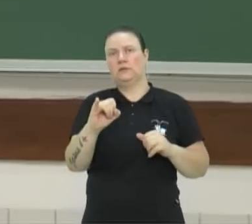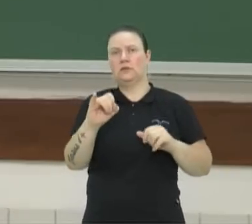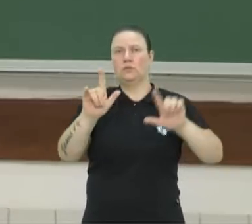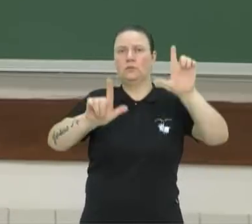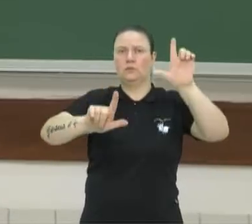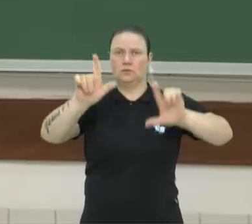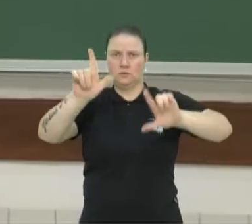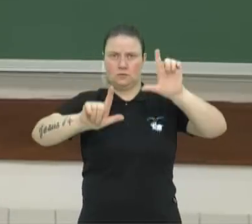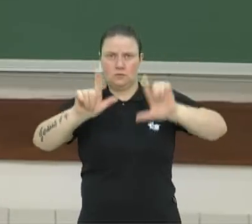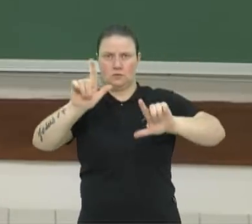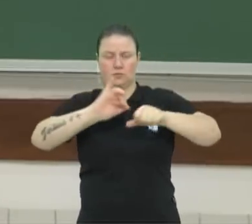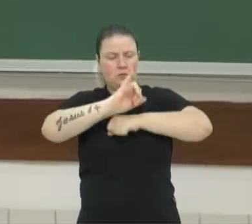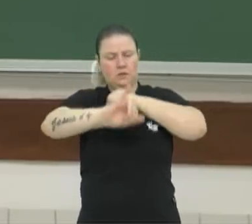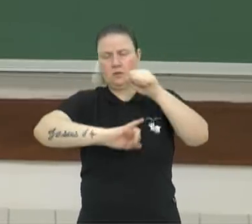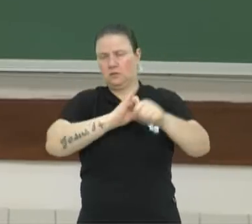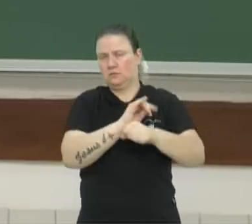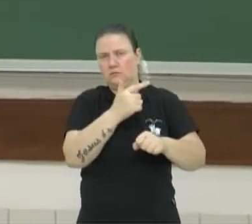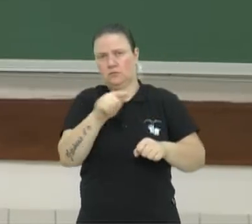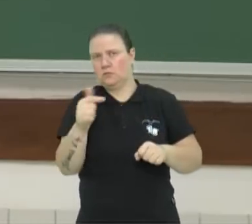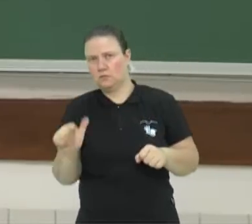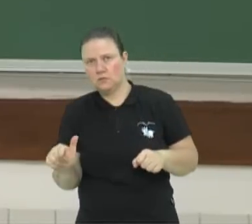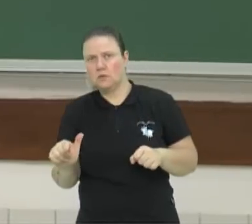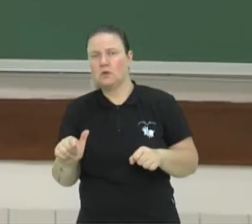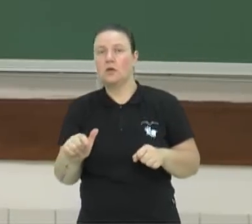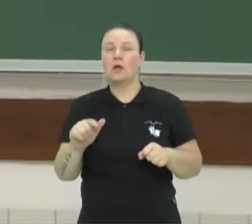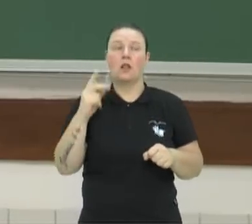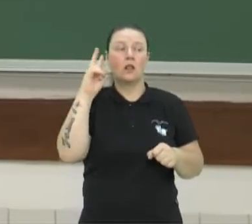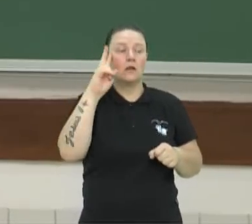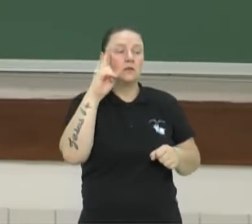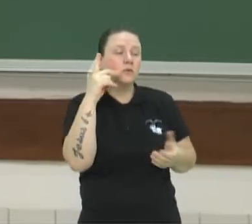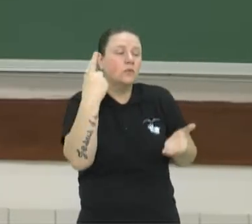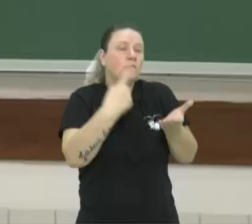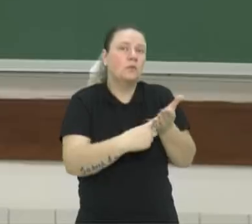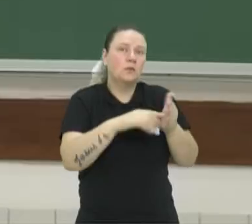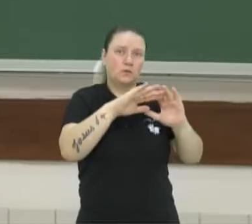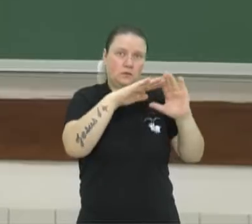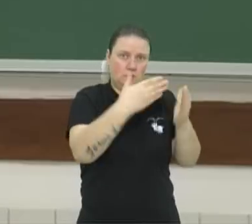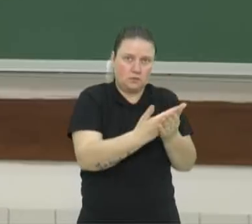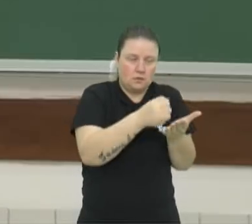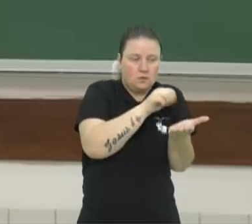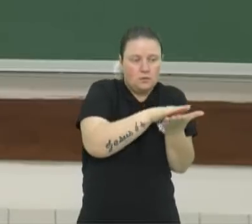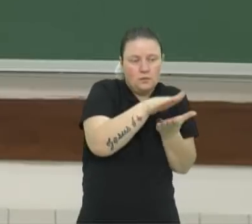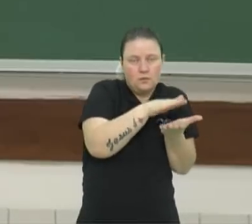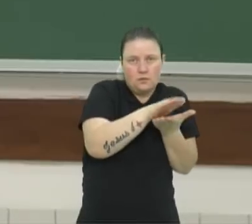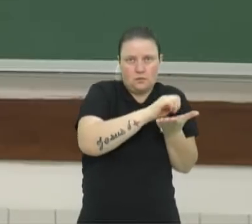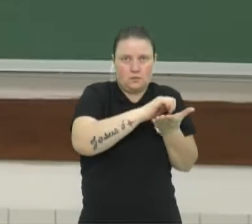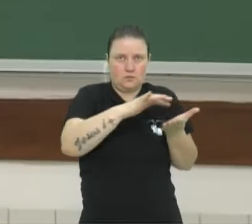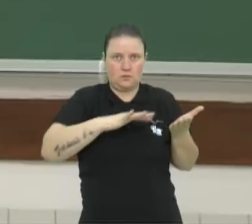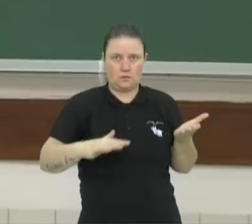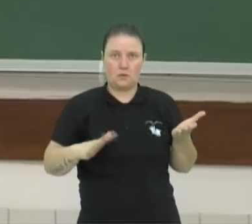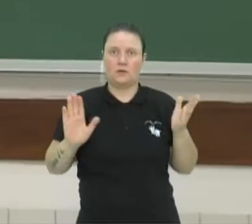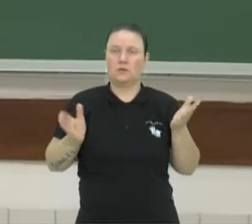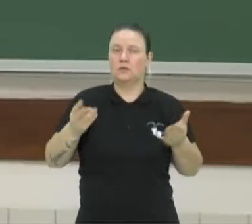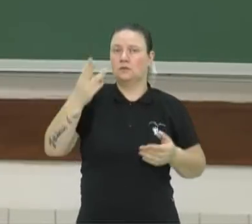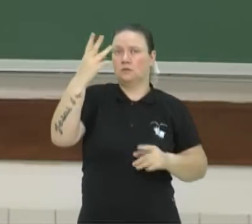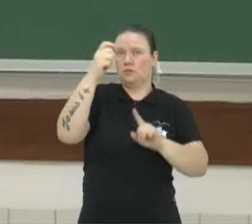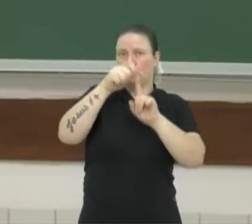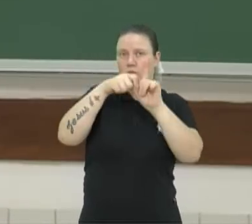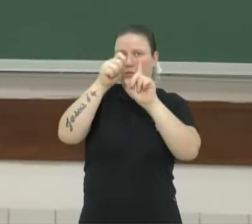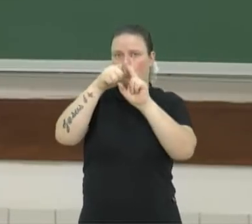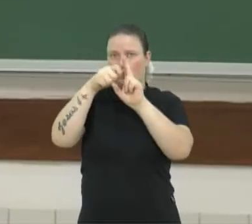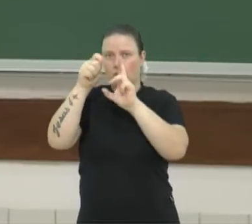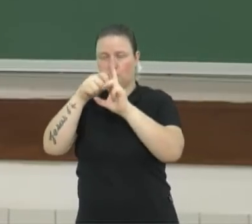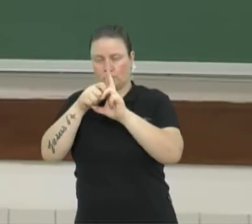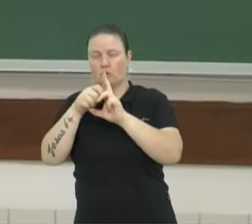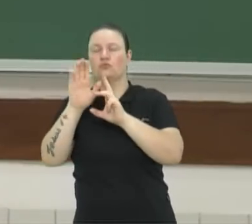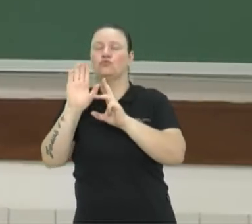lembre-se de retirar essas atividades no seu colégio, no dia combinado, tá bom? Nós já estamos no terceiro trimestre,